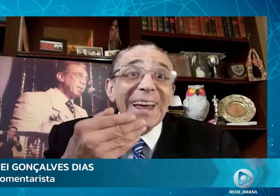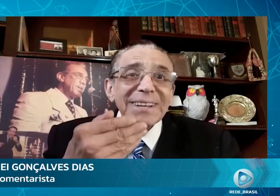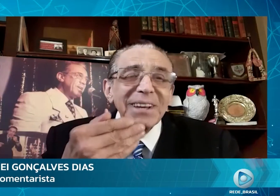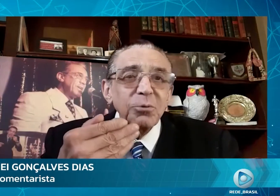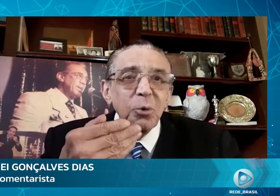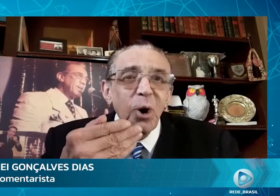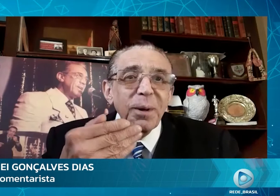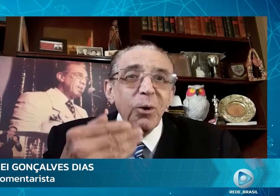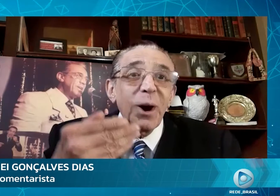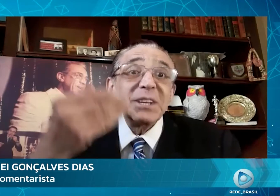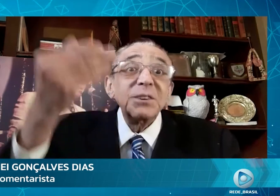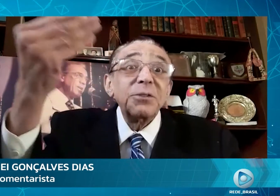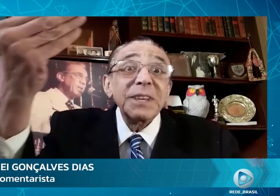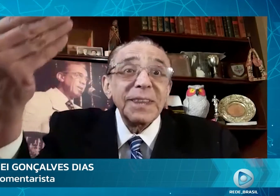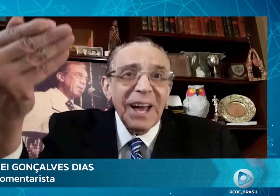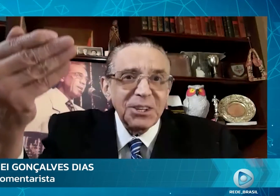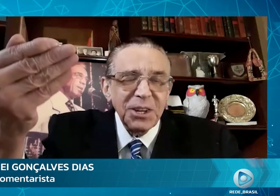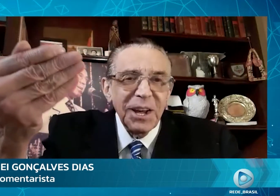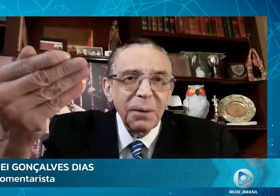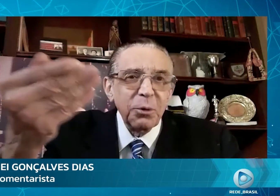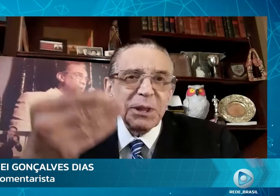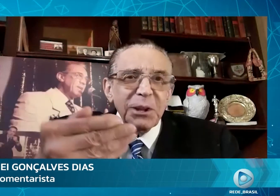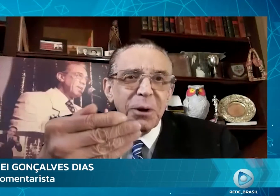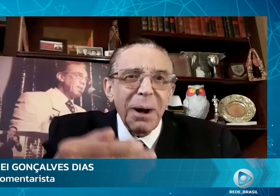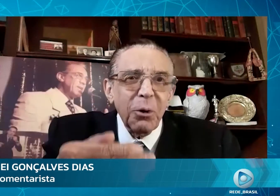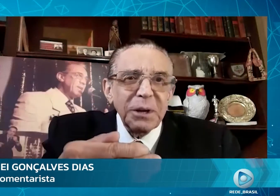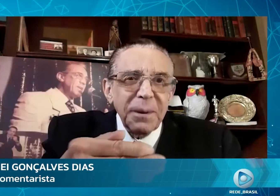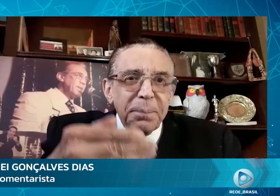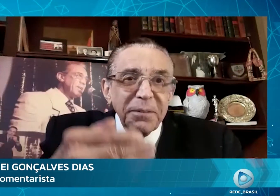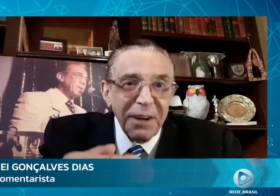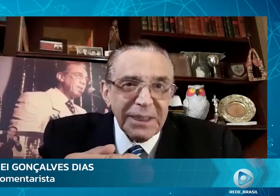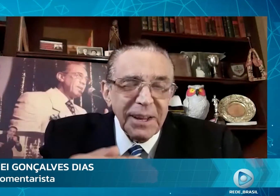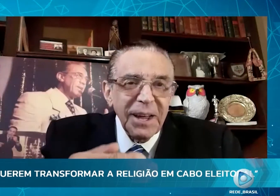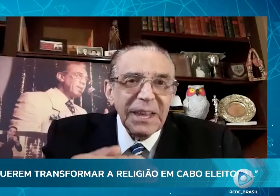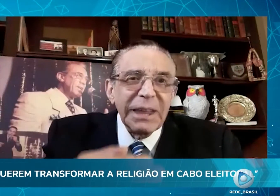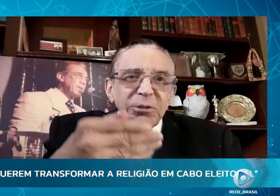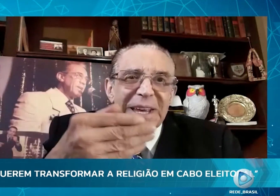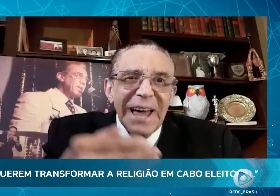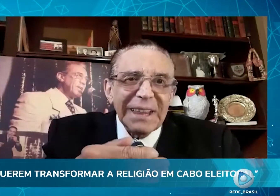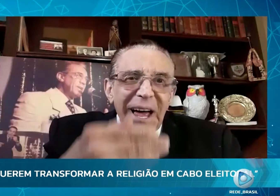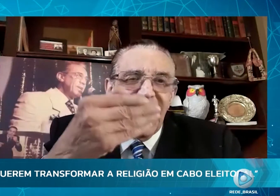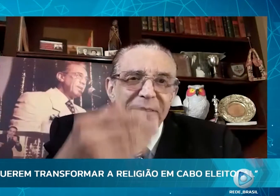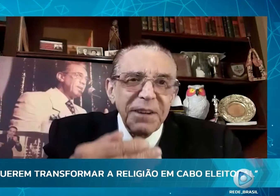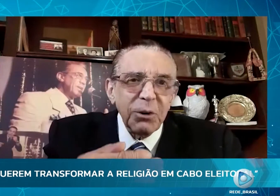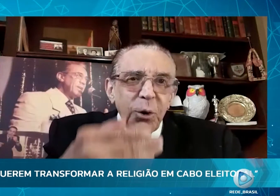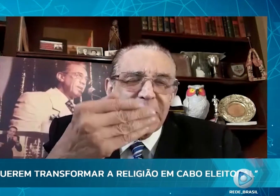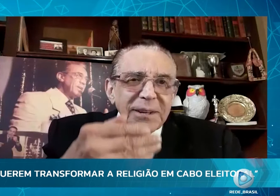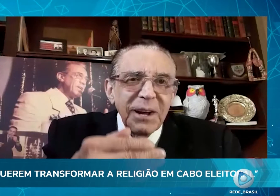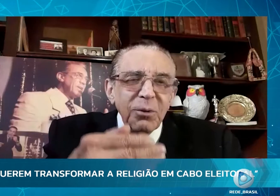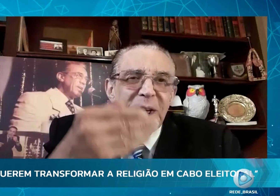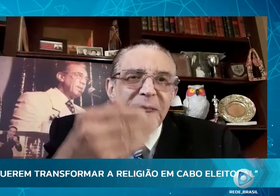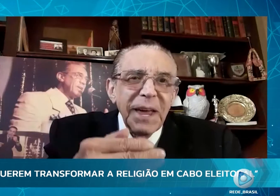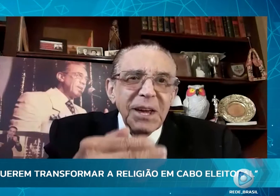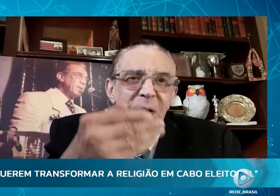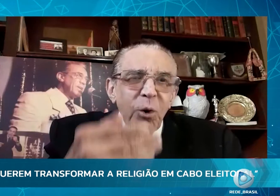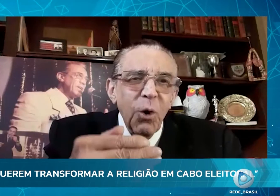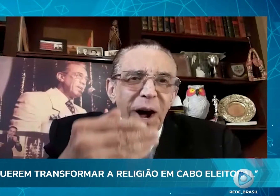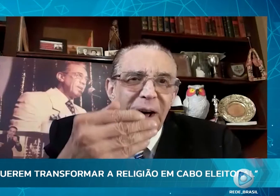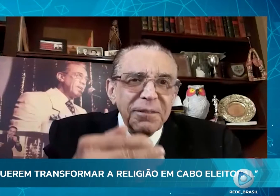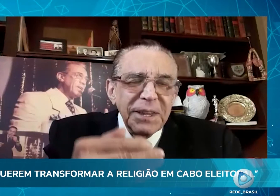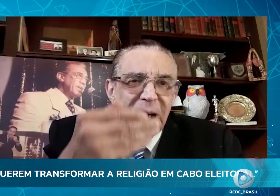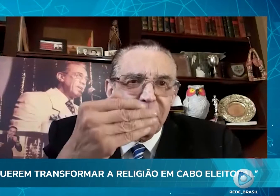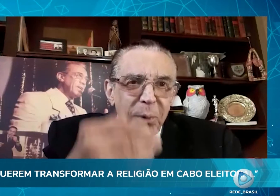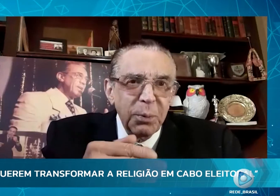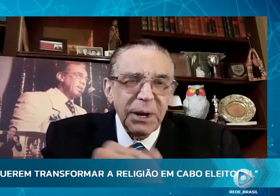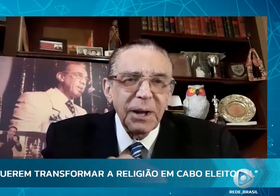a relação do homem com a divindade. Portanto, é uma coisa privada. Não tem nada a ver com a eleição nem com